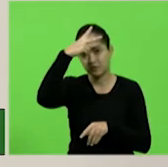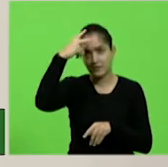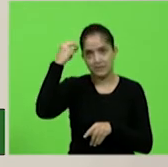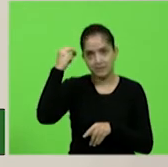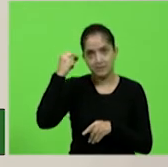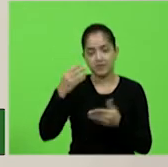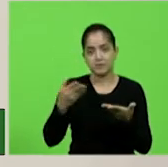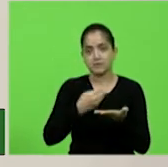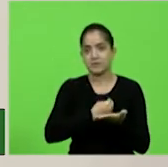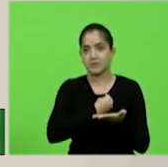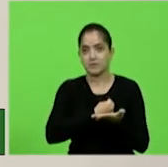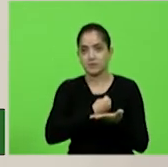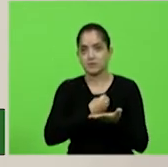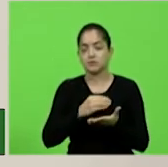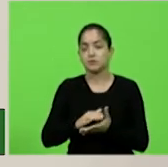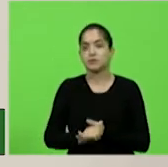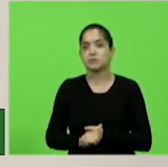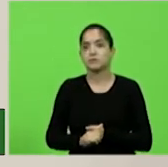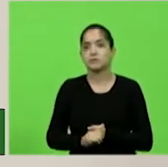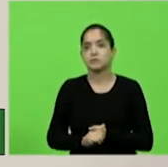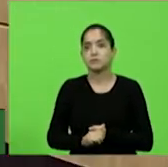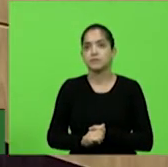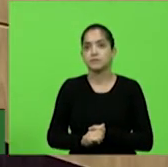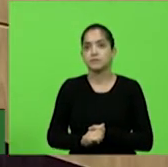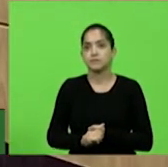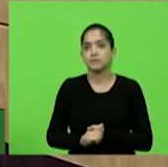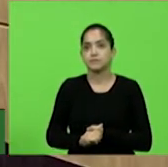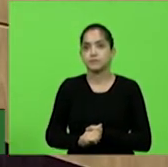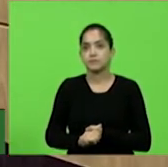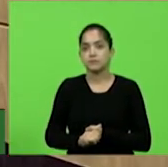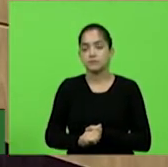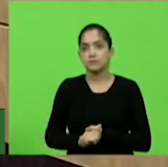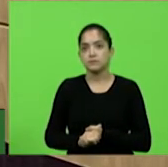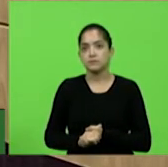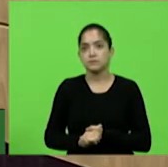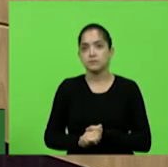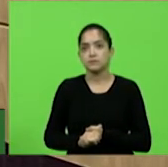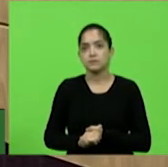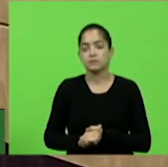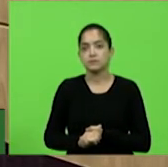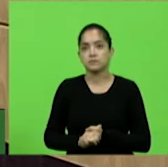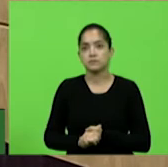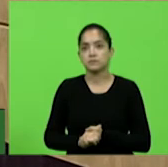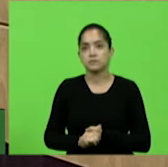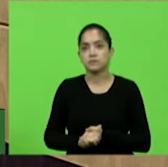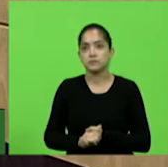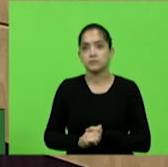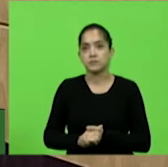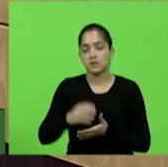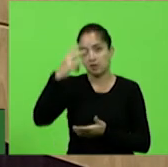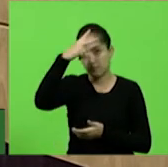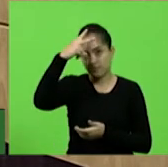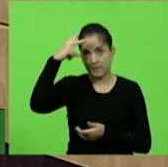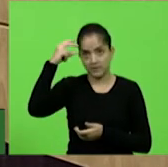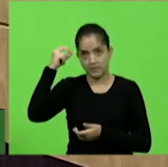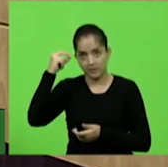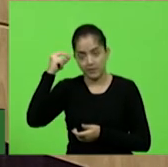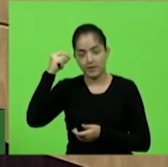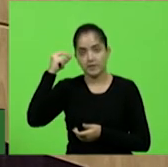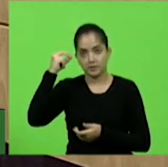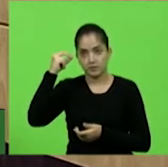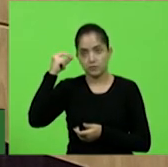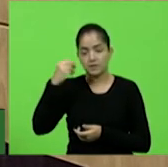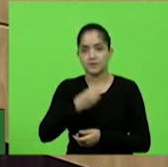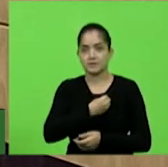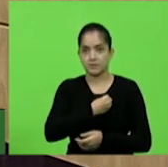vice-prefeitos presentes. Me permite, presidente, só um minutinho. Pois não, deputado Bruno, pois não, deputado. Prefeito Ferrari de Rodeio, aqui presente também na